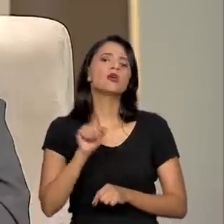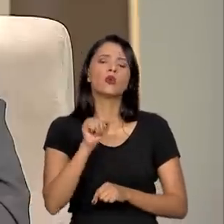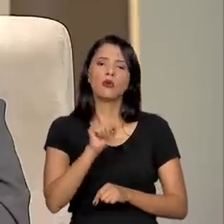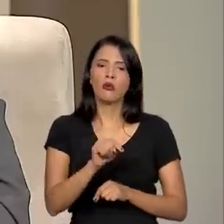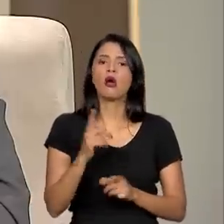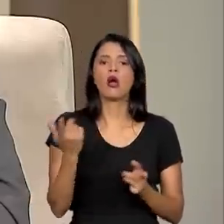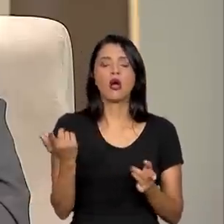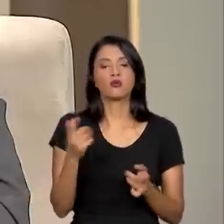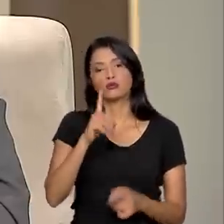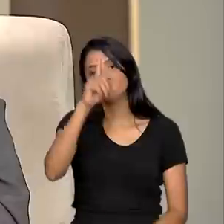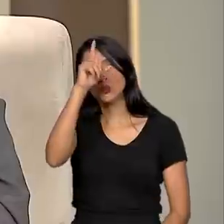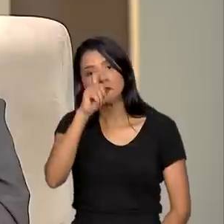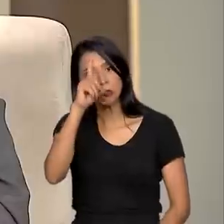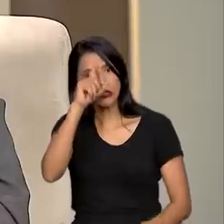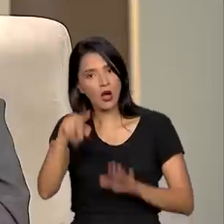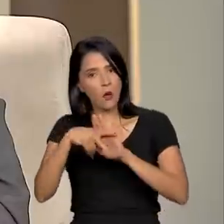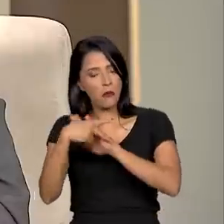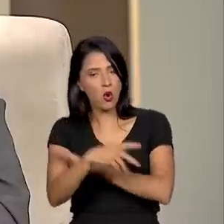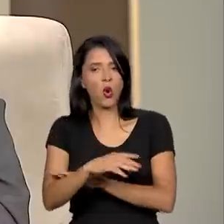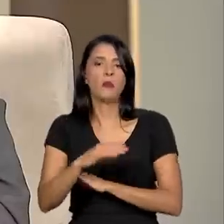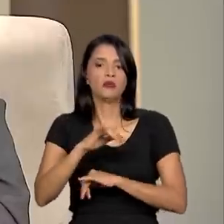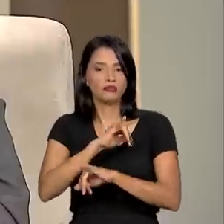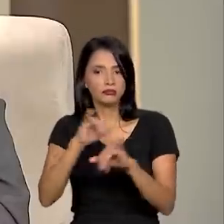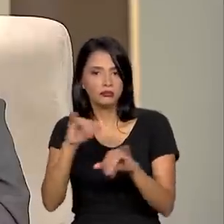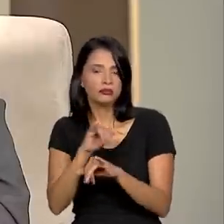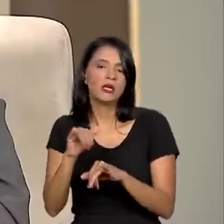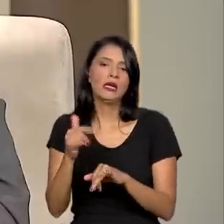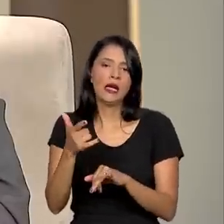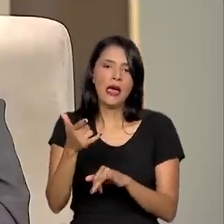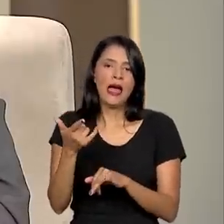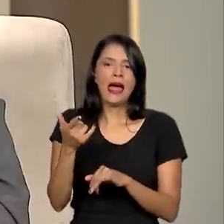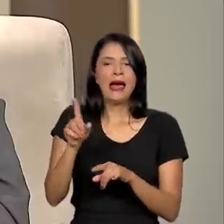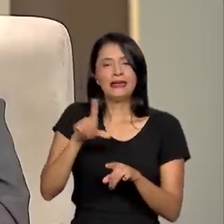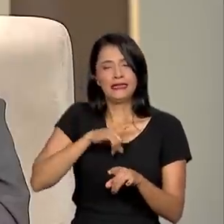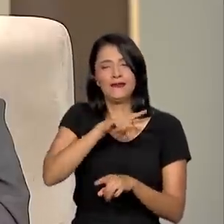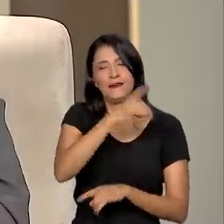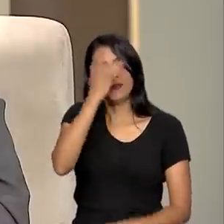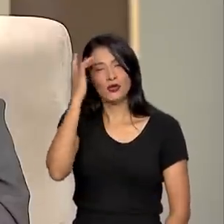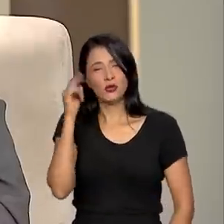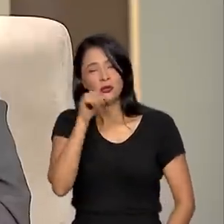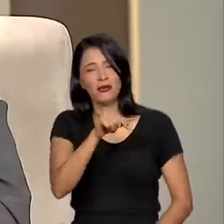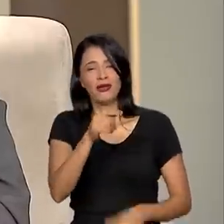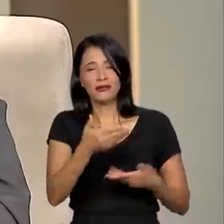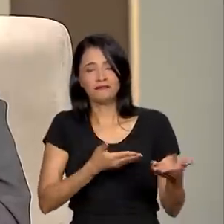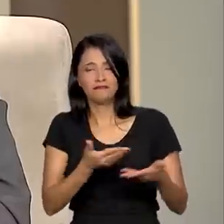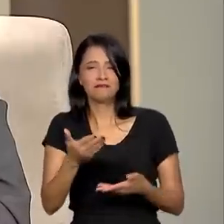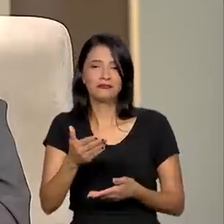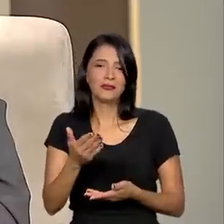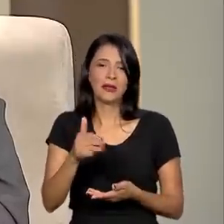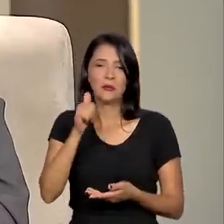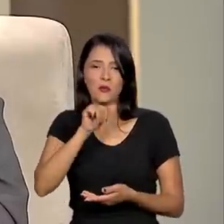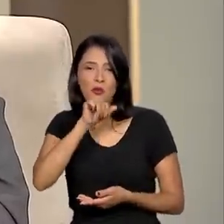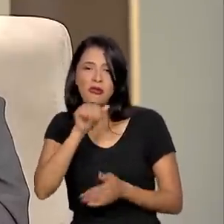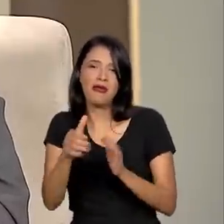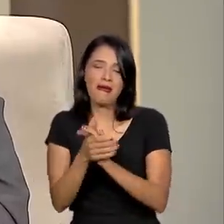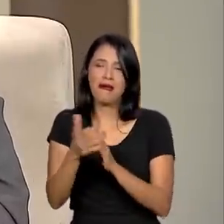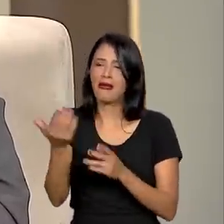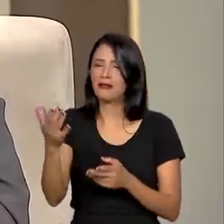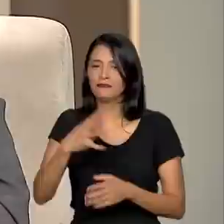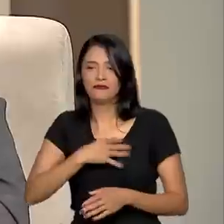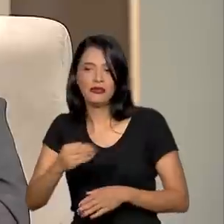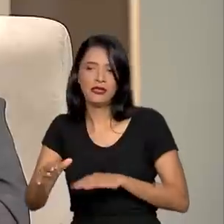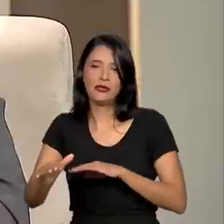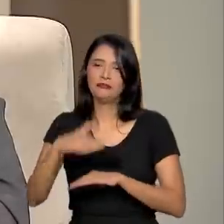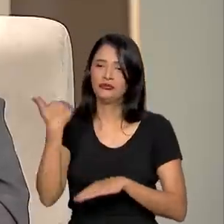hospital de campanha. Nós tivemos servidores que infelizmente perderam esposa e filhos, tivemos servidores que perderam suas